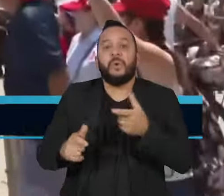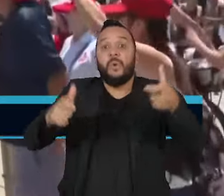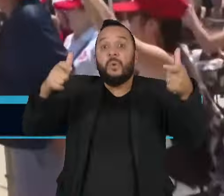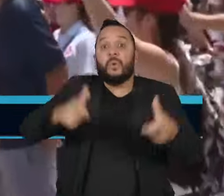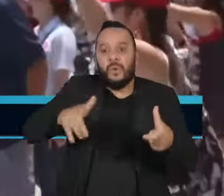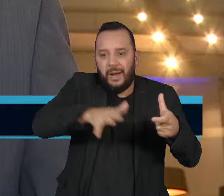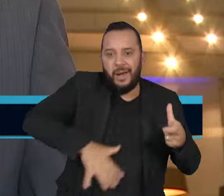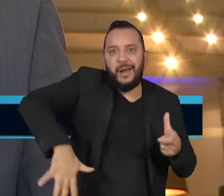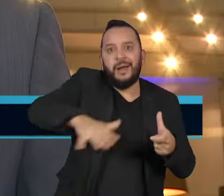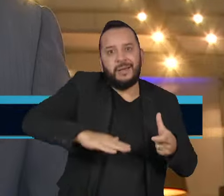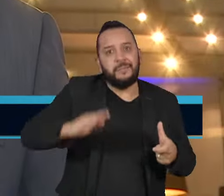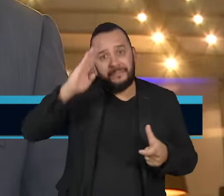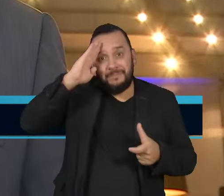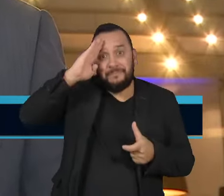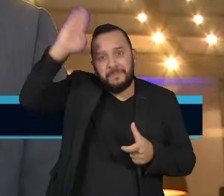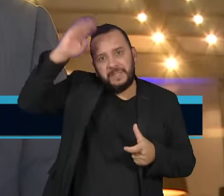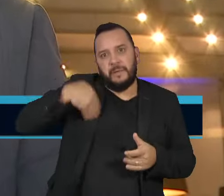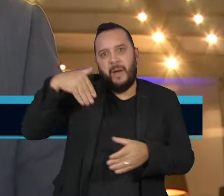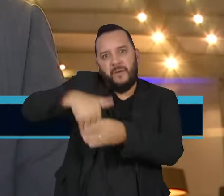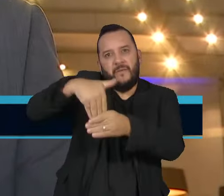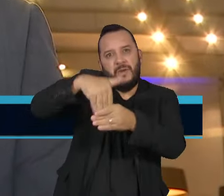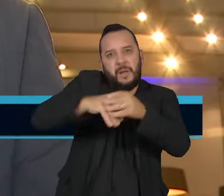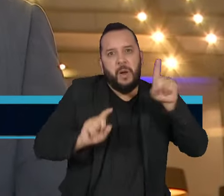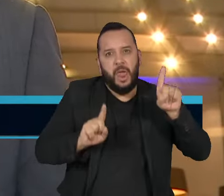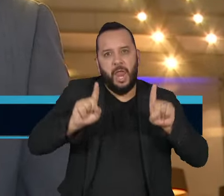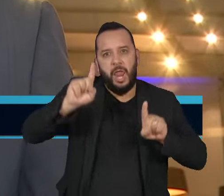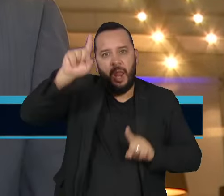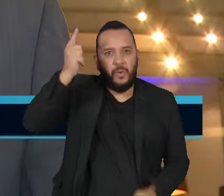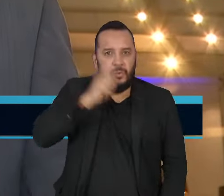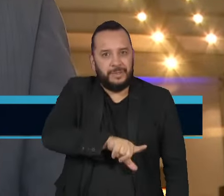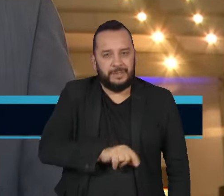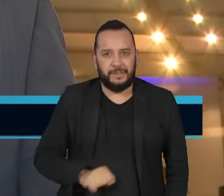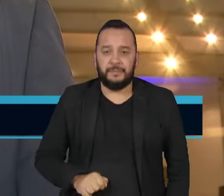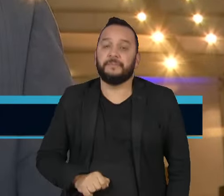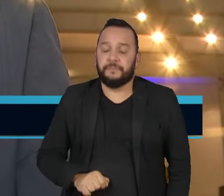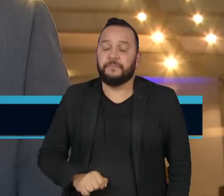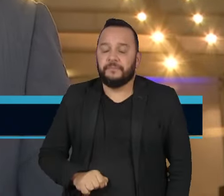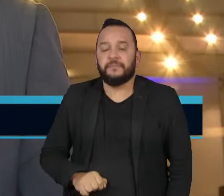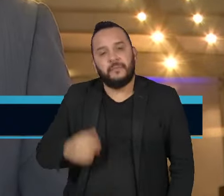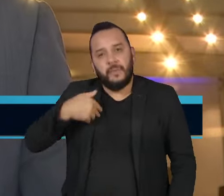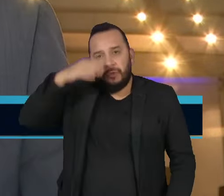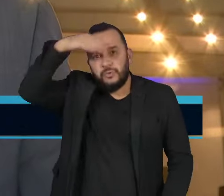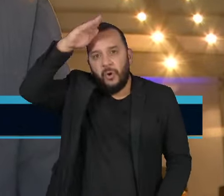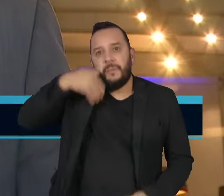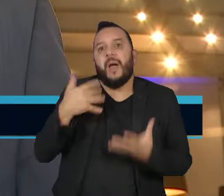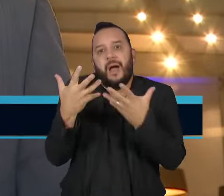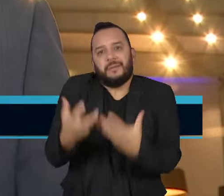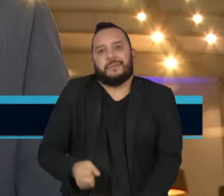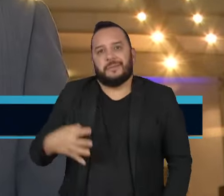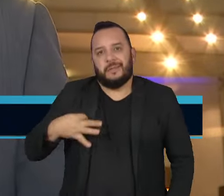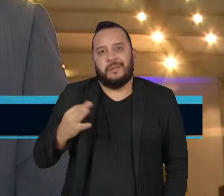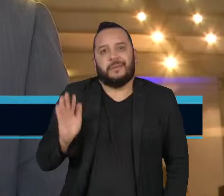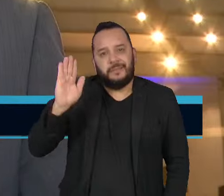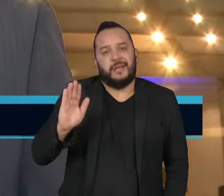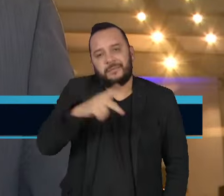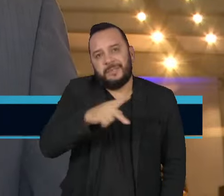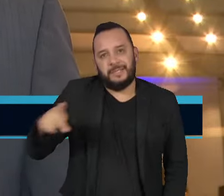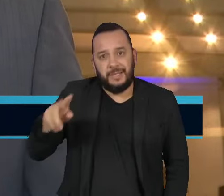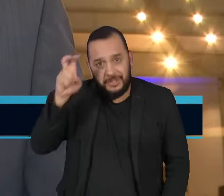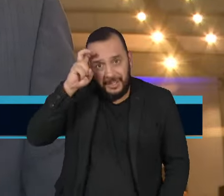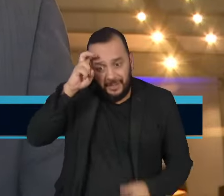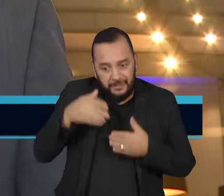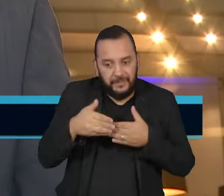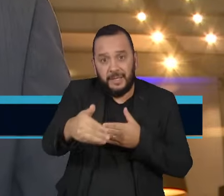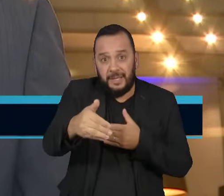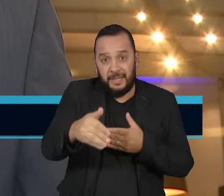pleito deste ano. A expectativa é que Trump aceite oficialmente a nomeação em um pronunciamento na quinta-feira, o primeiro depois